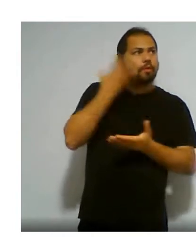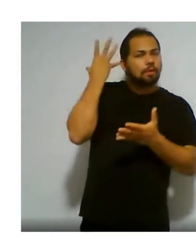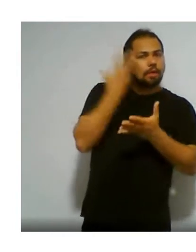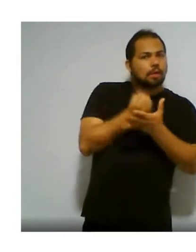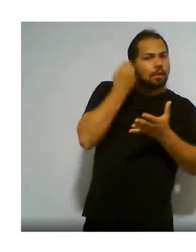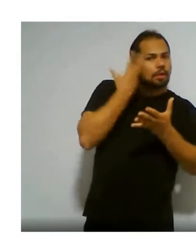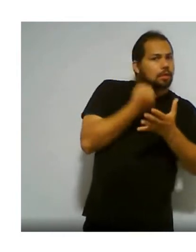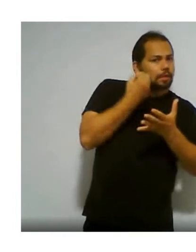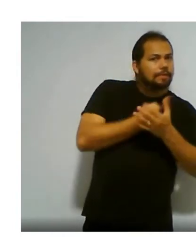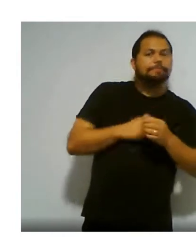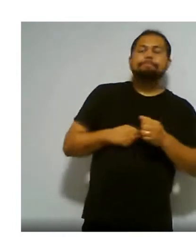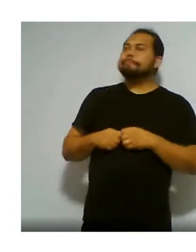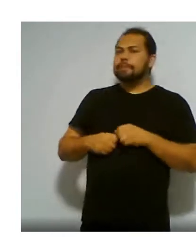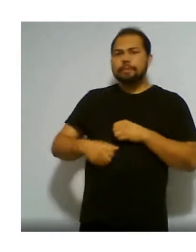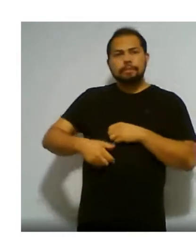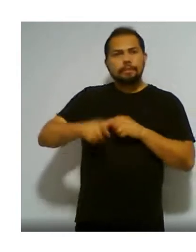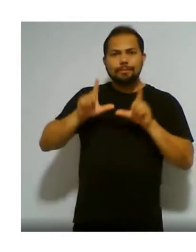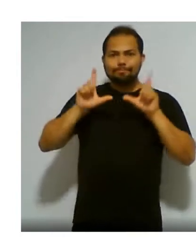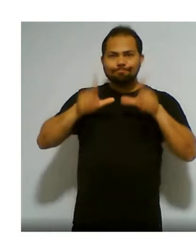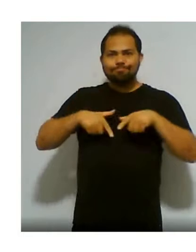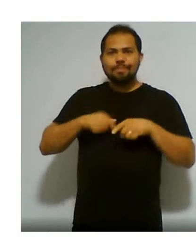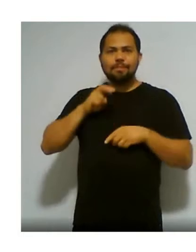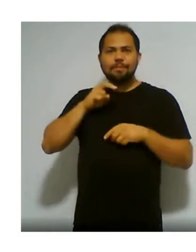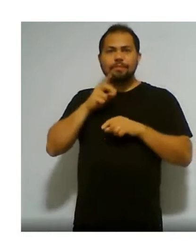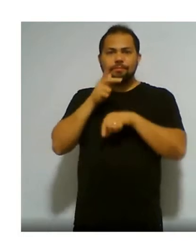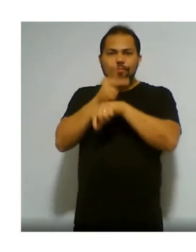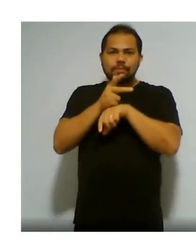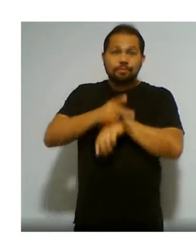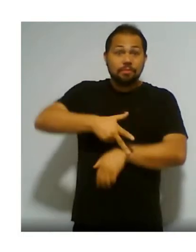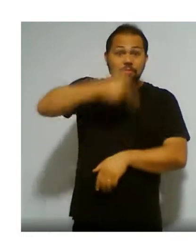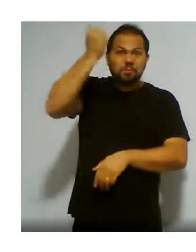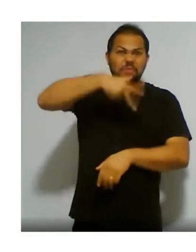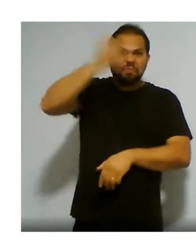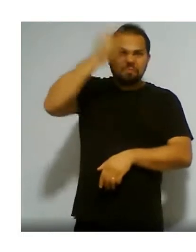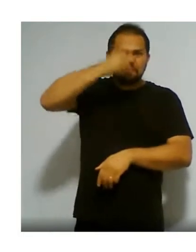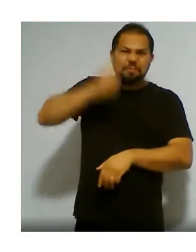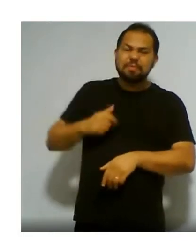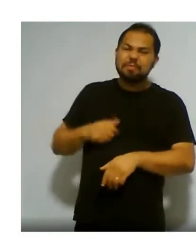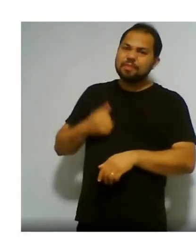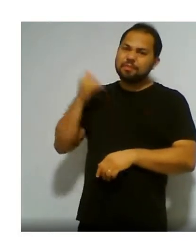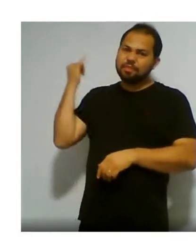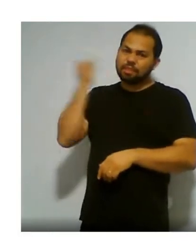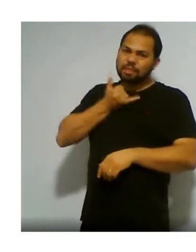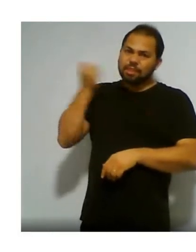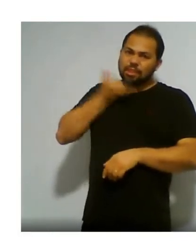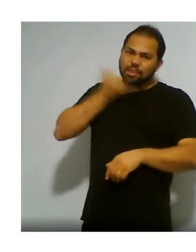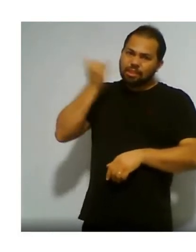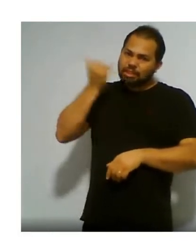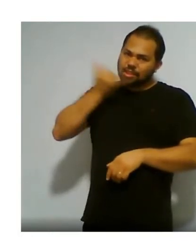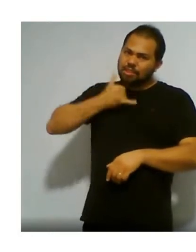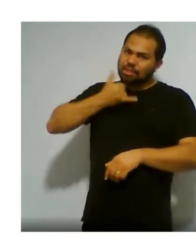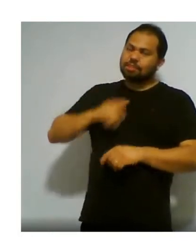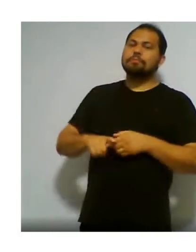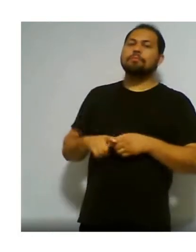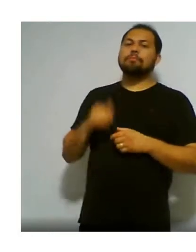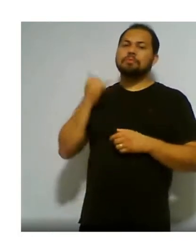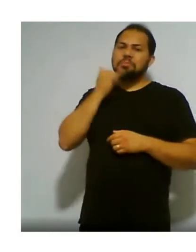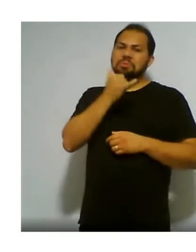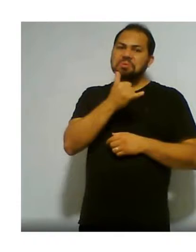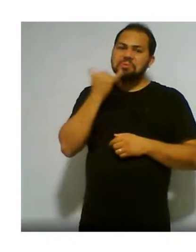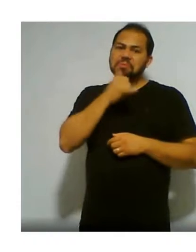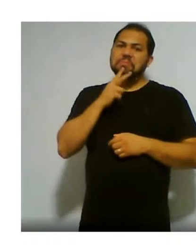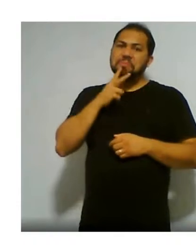placas de vídeo bem rápidos que consomem bastante. Só esses 2 locais de encaixe, esse daqui e esse, não estavam